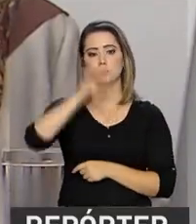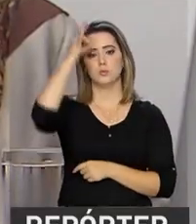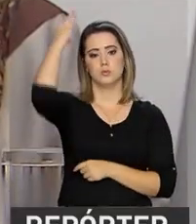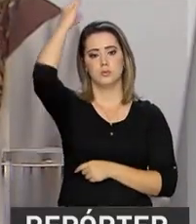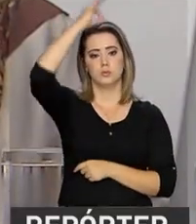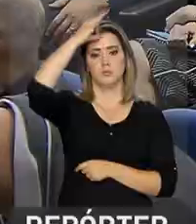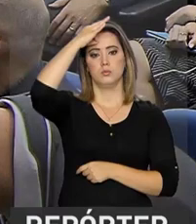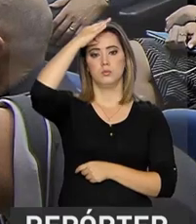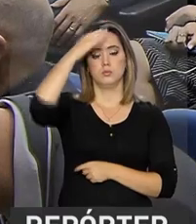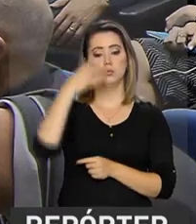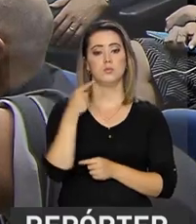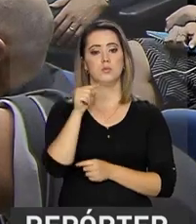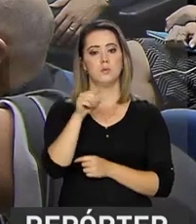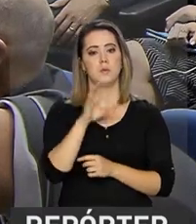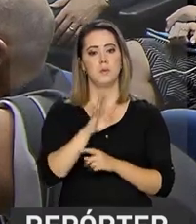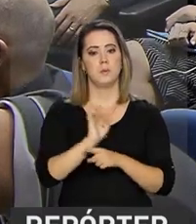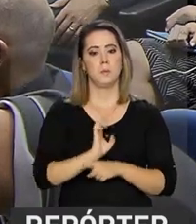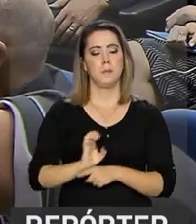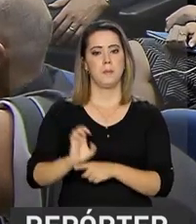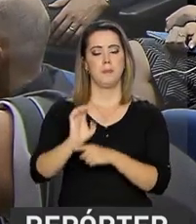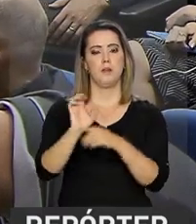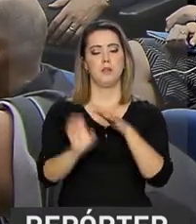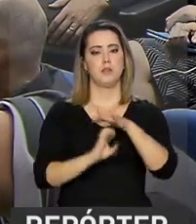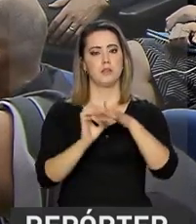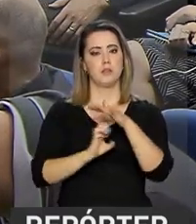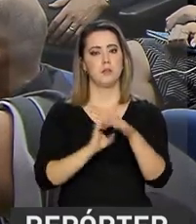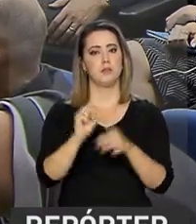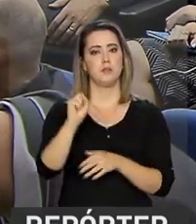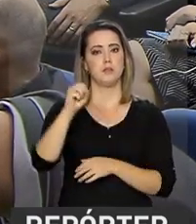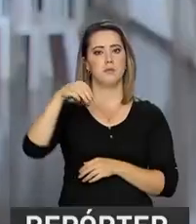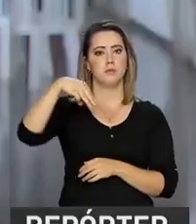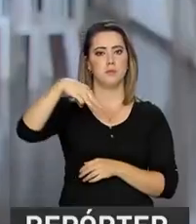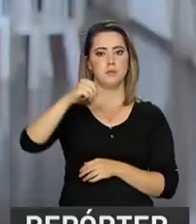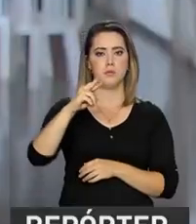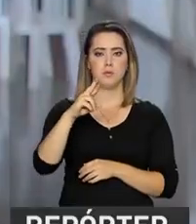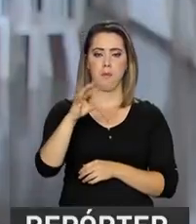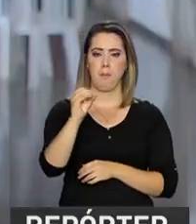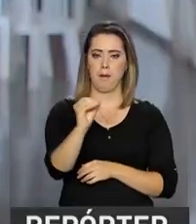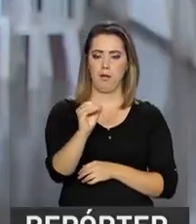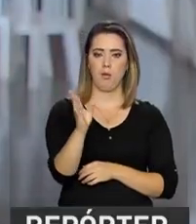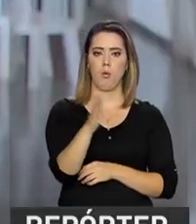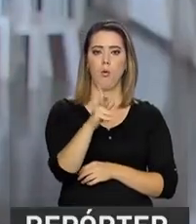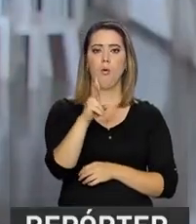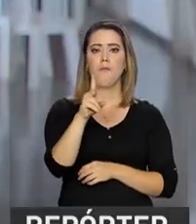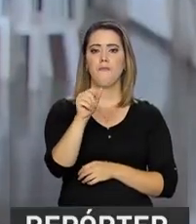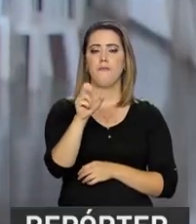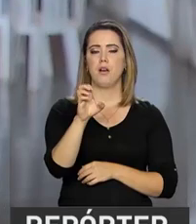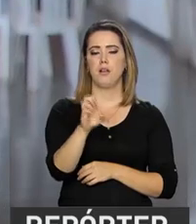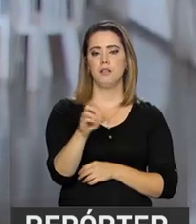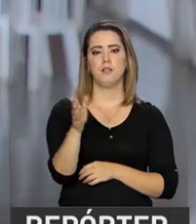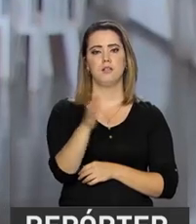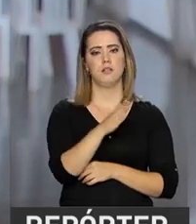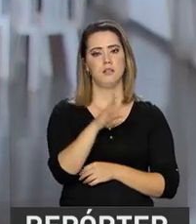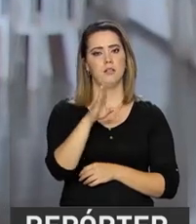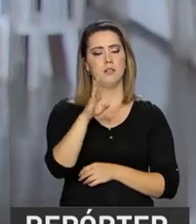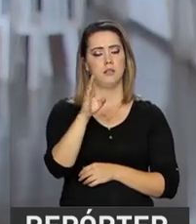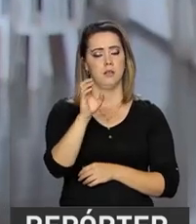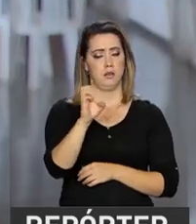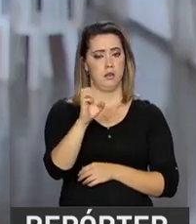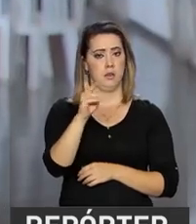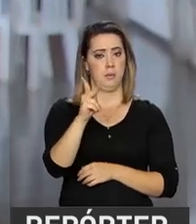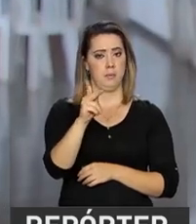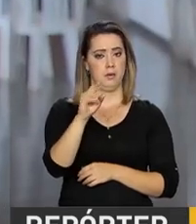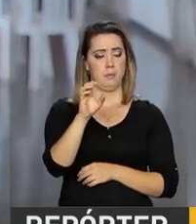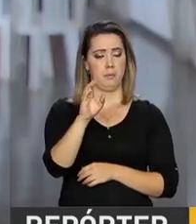espírito tanto e as empresas samarco vale e bhp no comitê interfederativo ele é coordenado pelo ibama